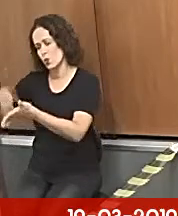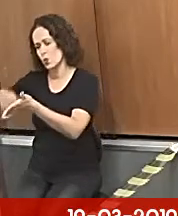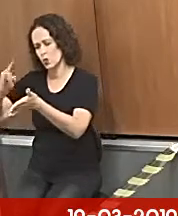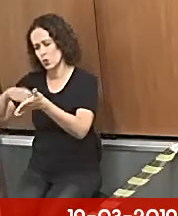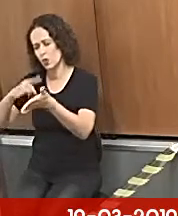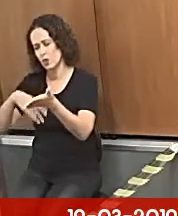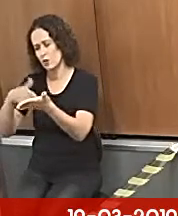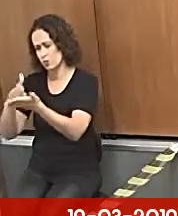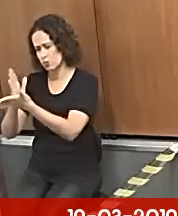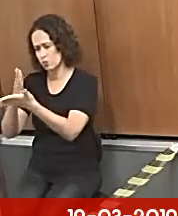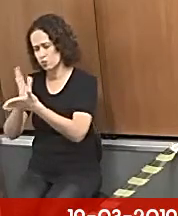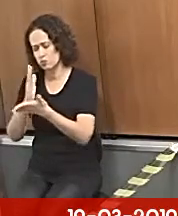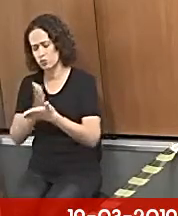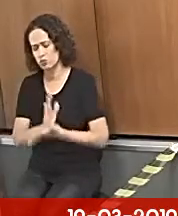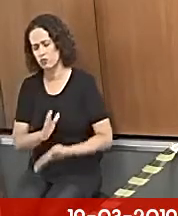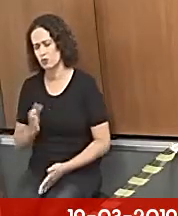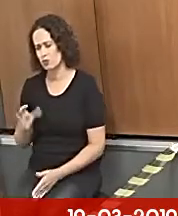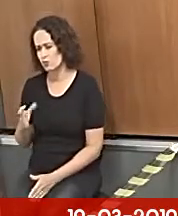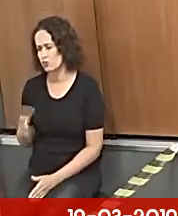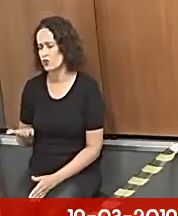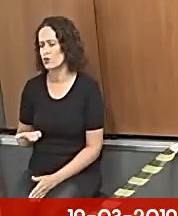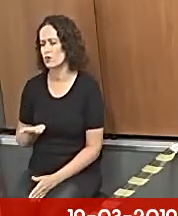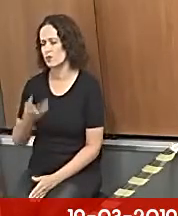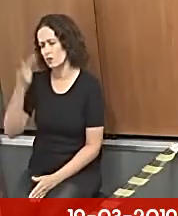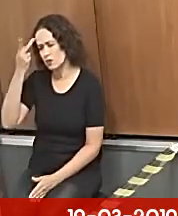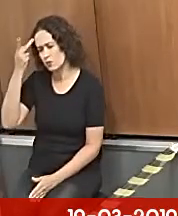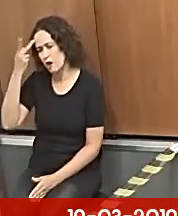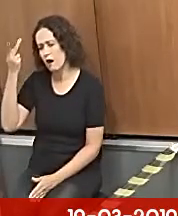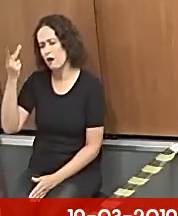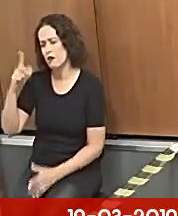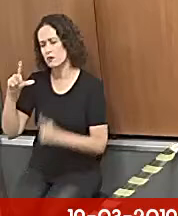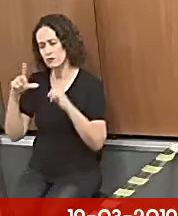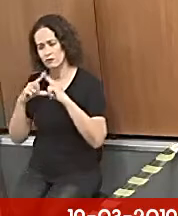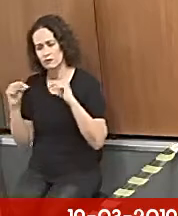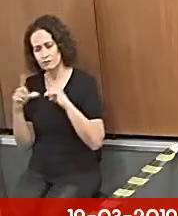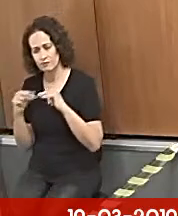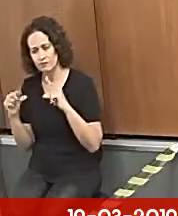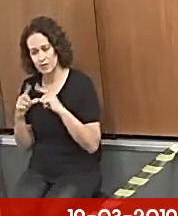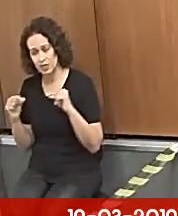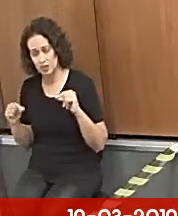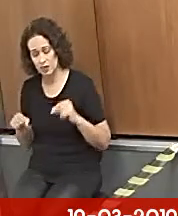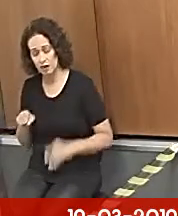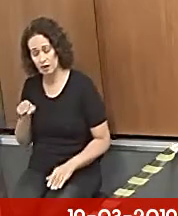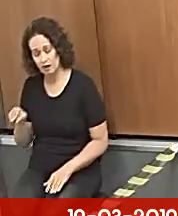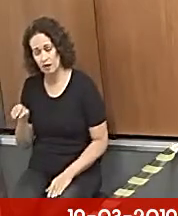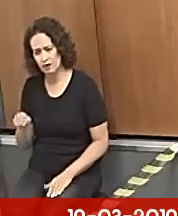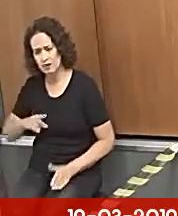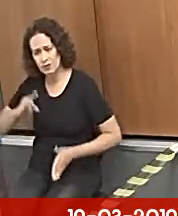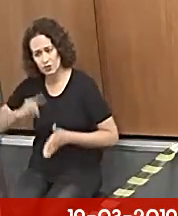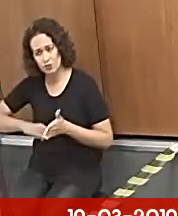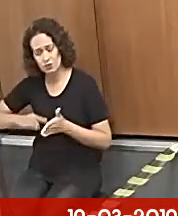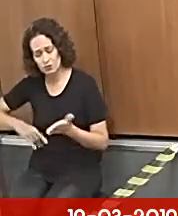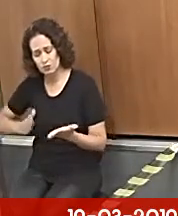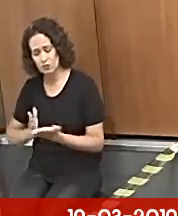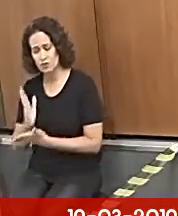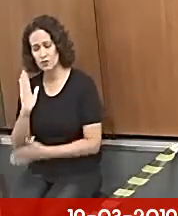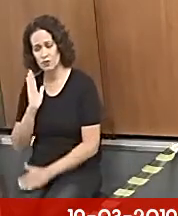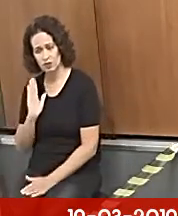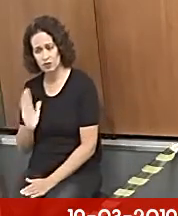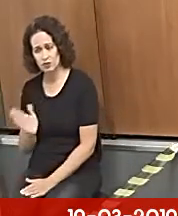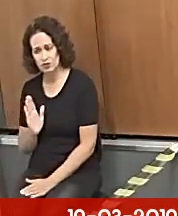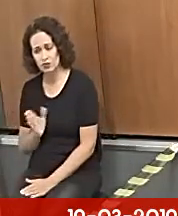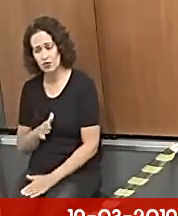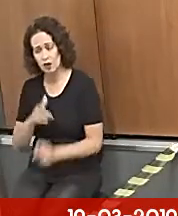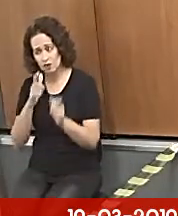na brazil it são paulo né e pega e se esse protocolo que já foi aprovado lá e